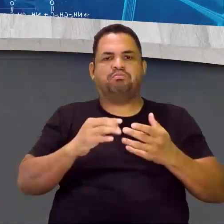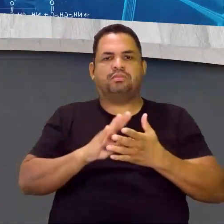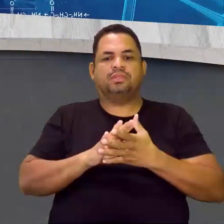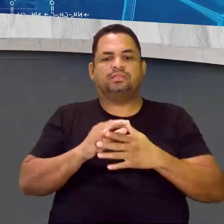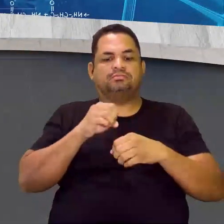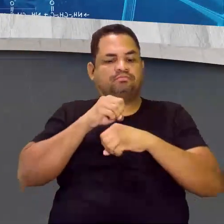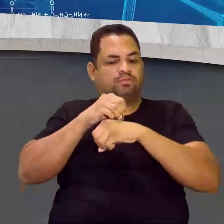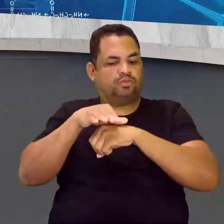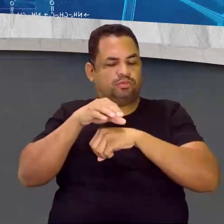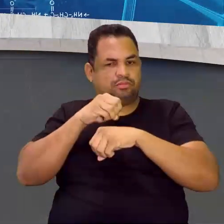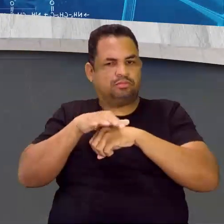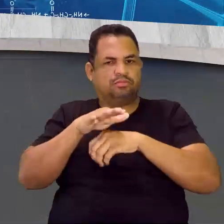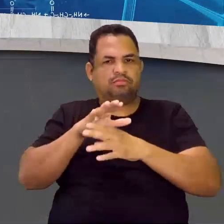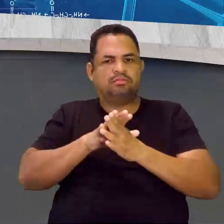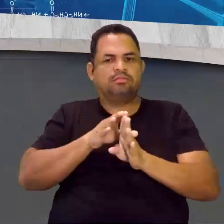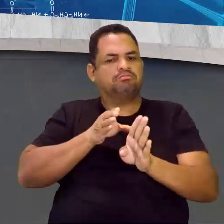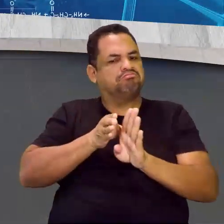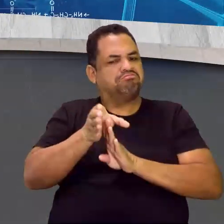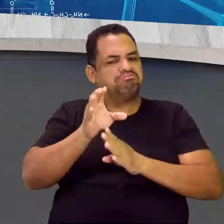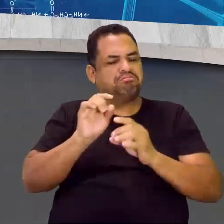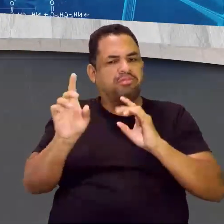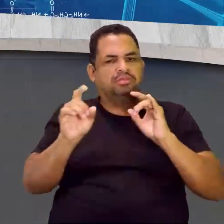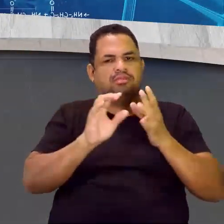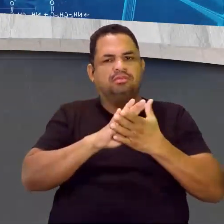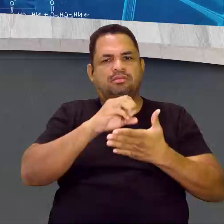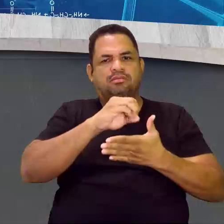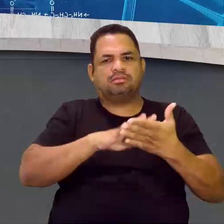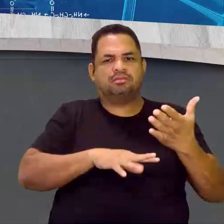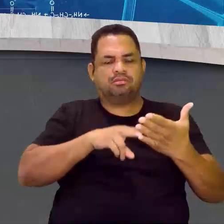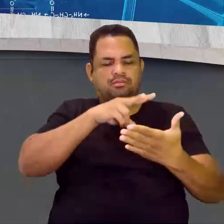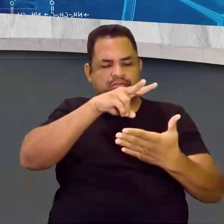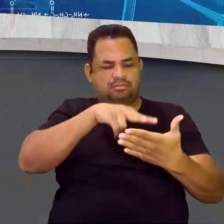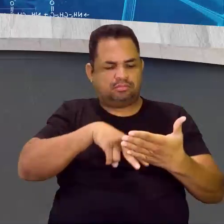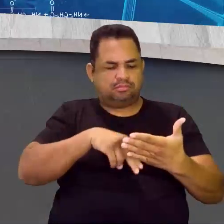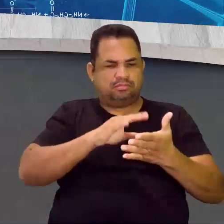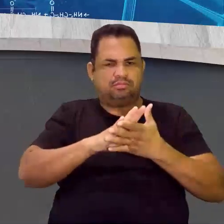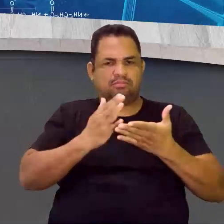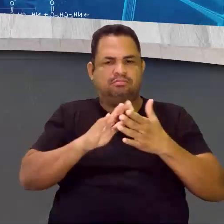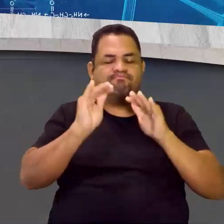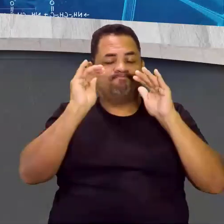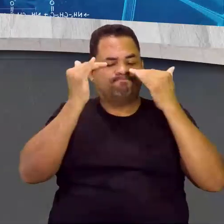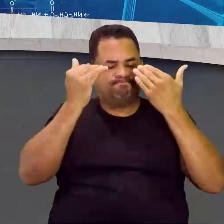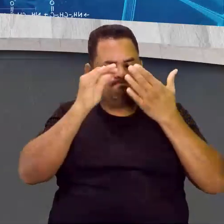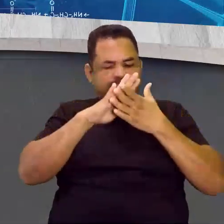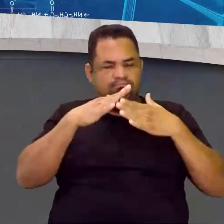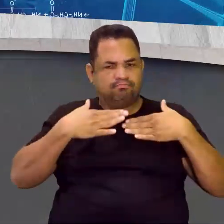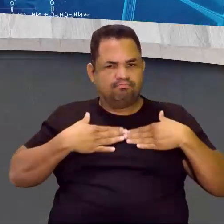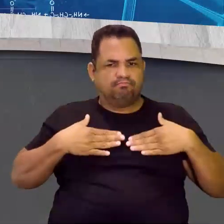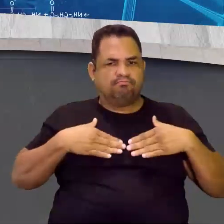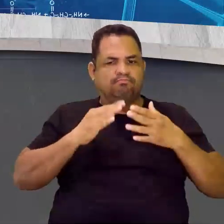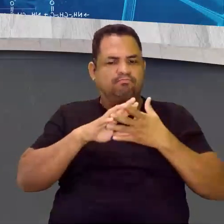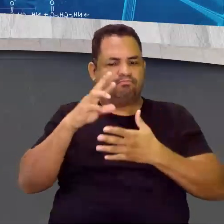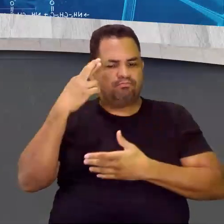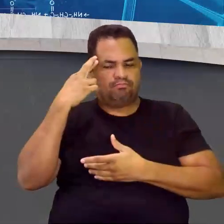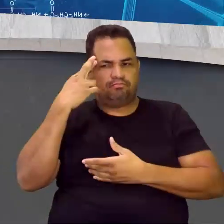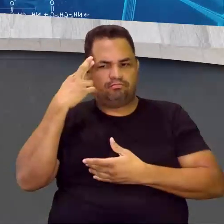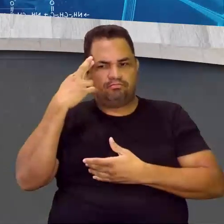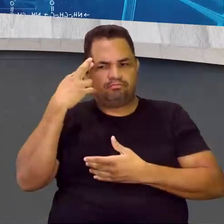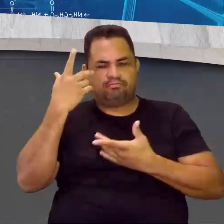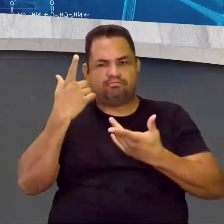conselho. Cada questão da prova, leia com muita atenção,